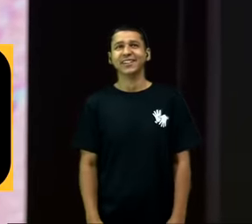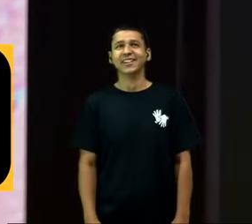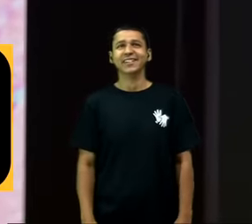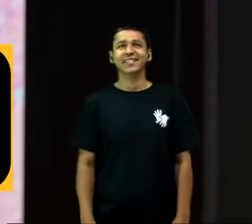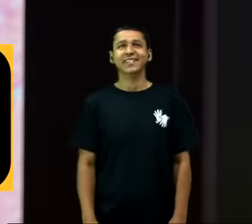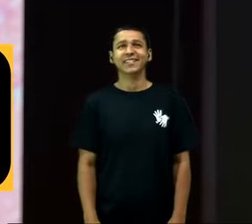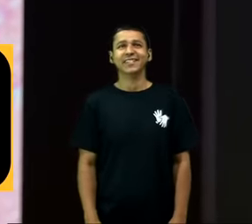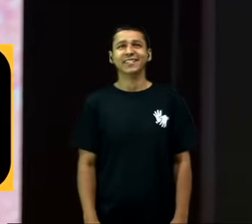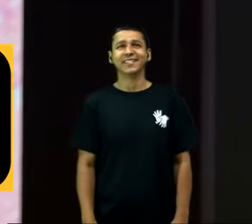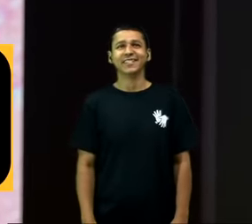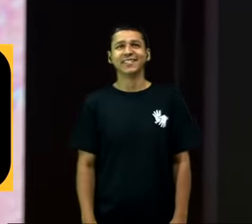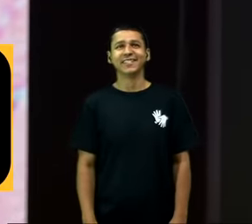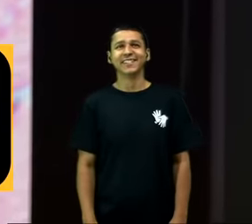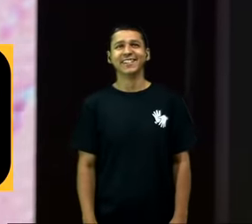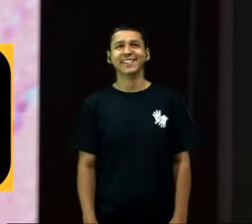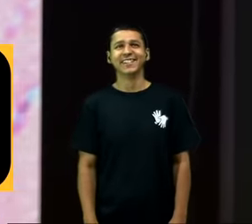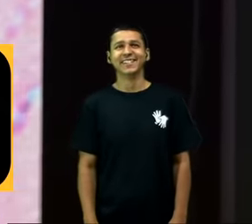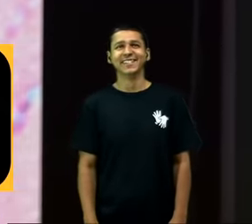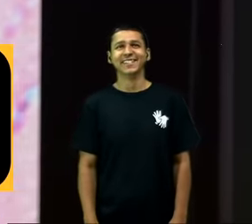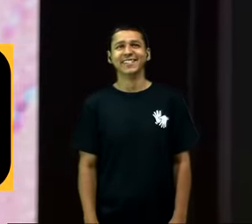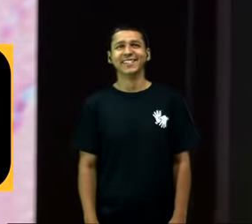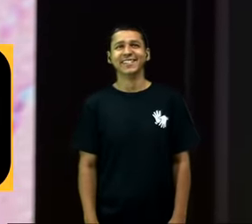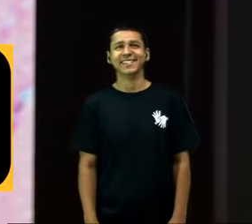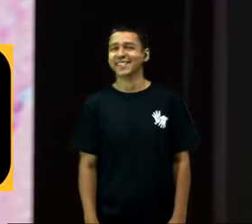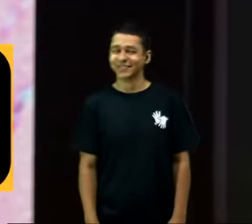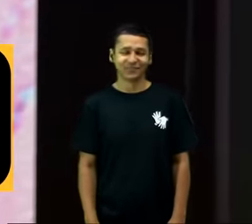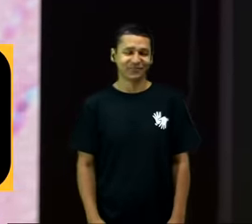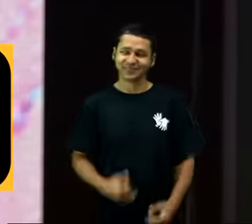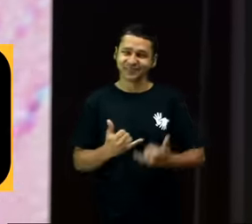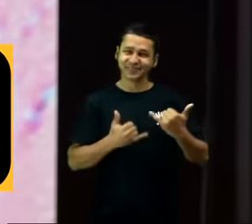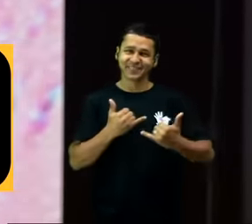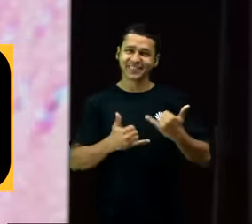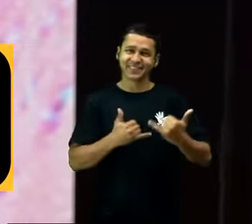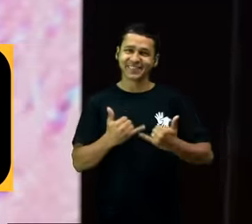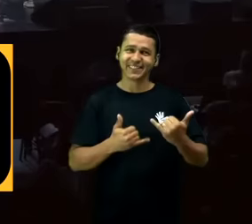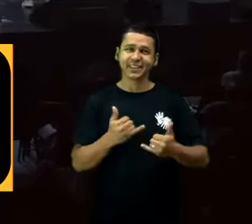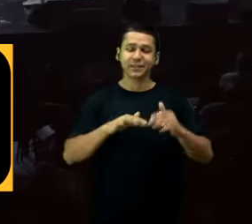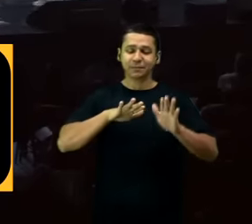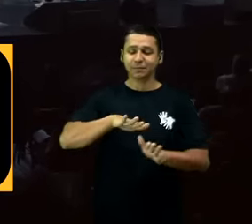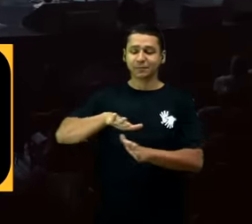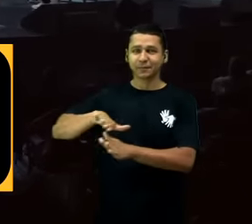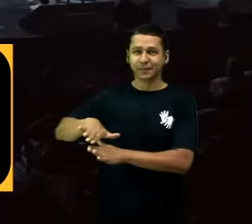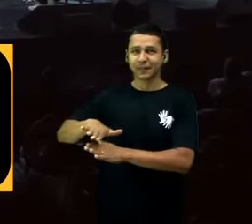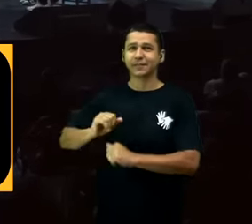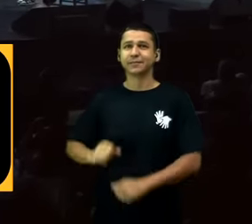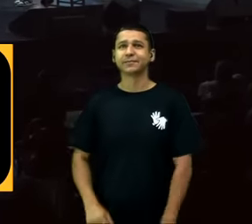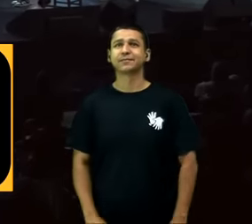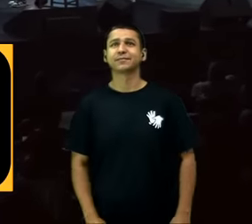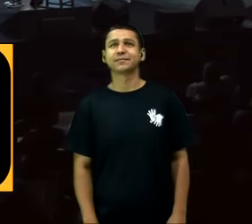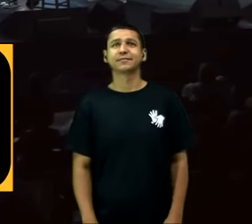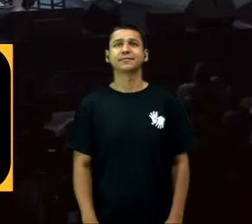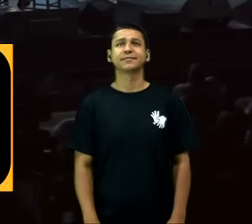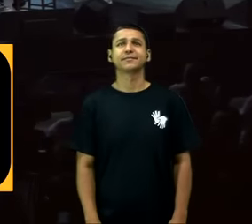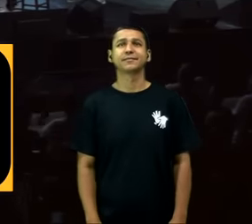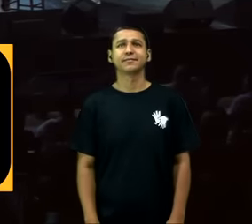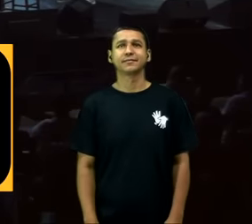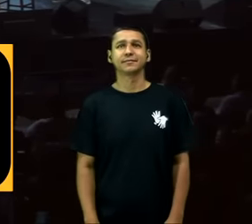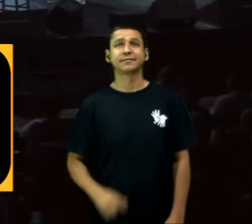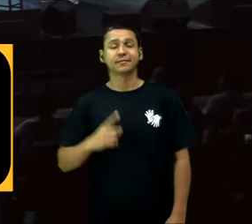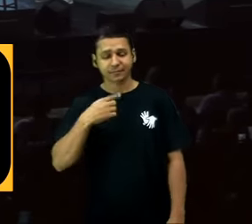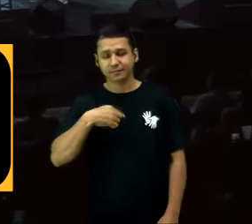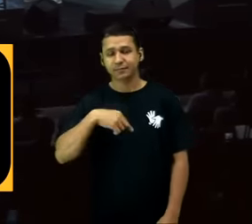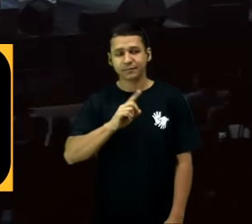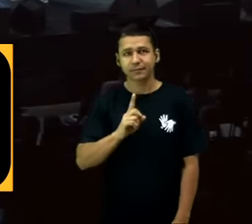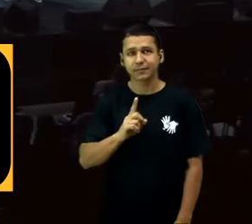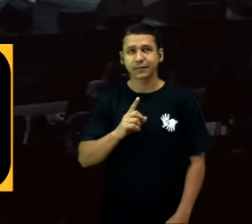pega a lenha, vai, tadinho. Está rindo, mas imagina a cena. Ele mesmo